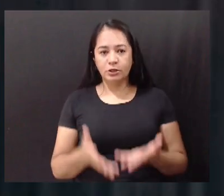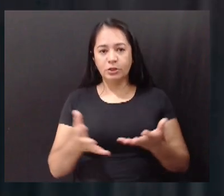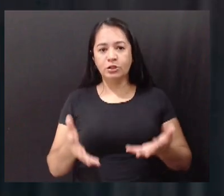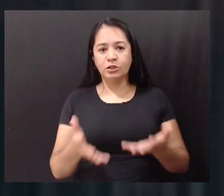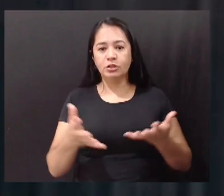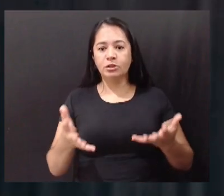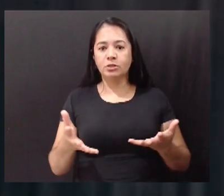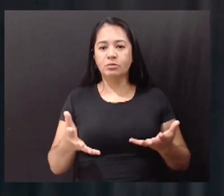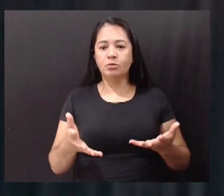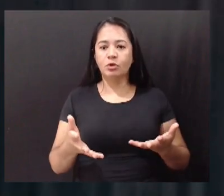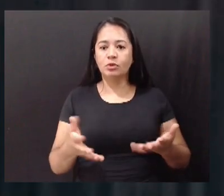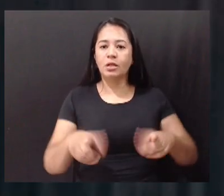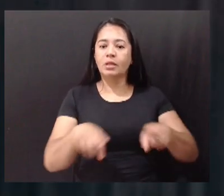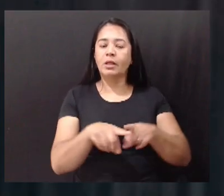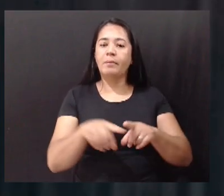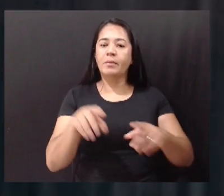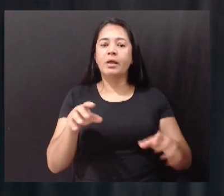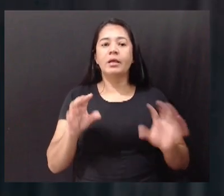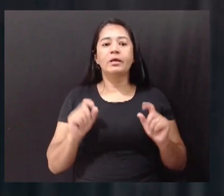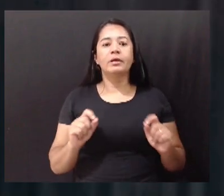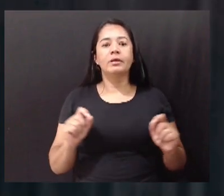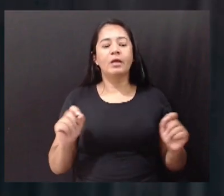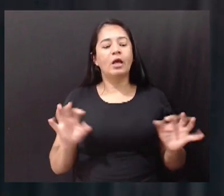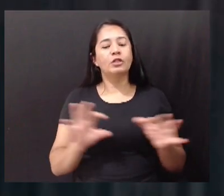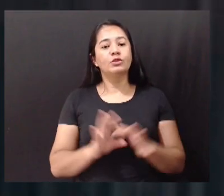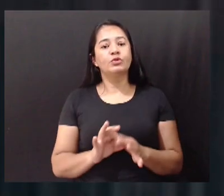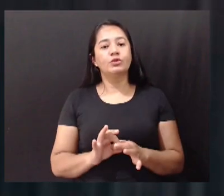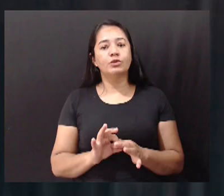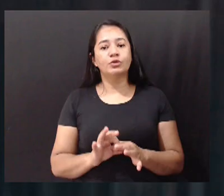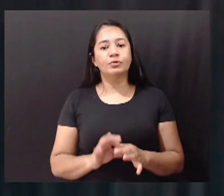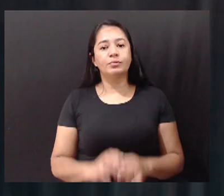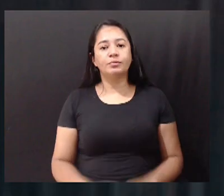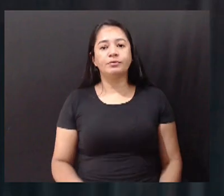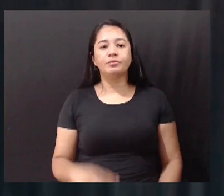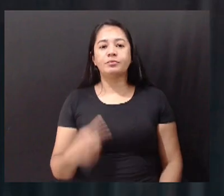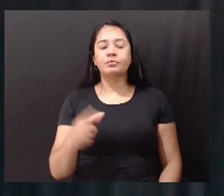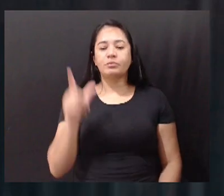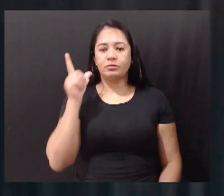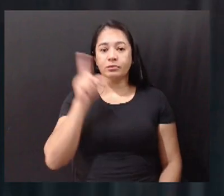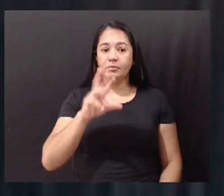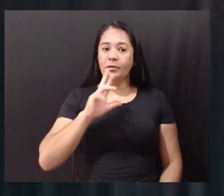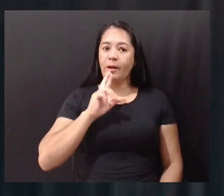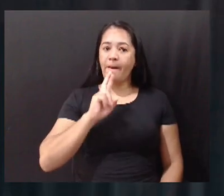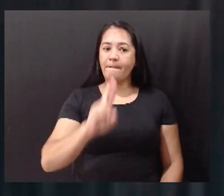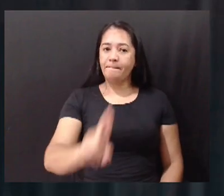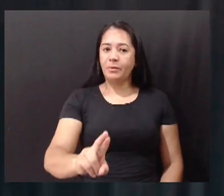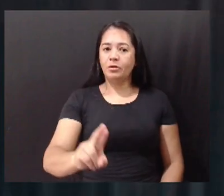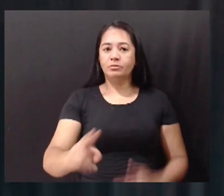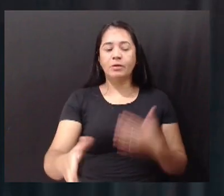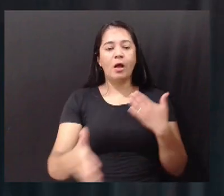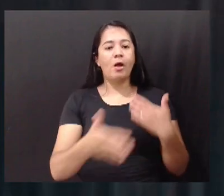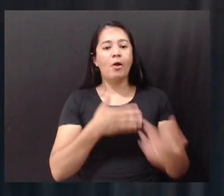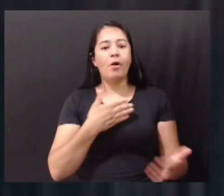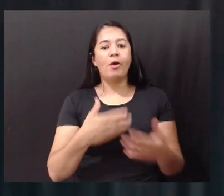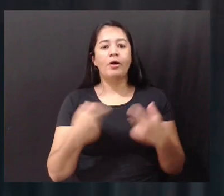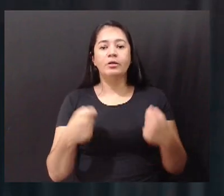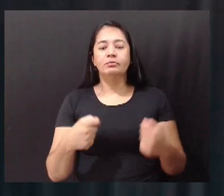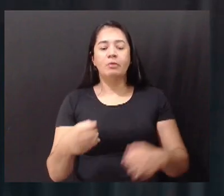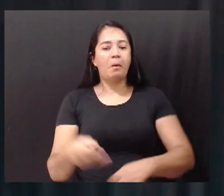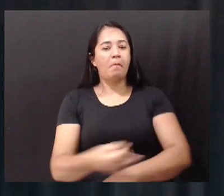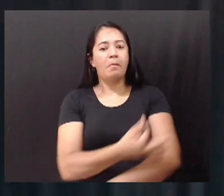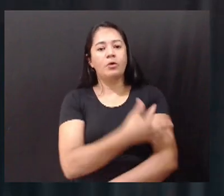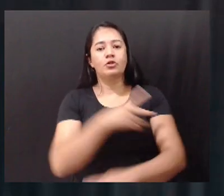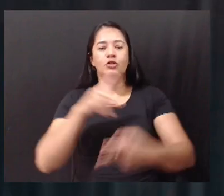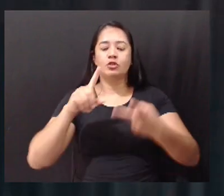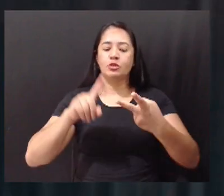intenso, ele também está associado a nós conseguirmos ter resposta para qualquer demanda, seja emocional,